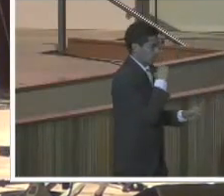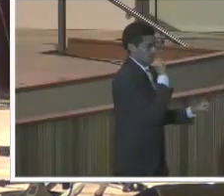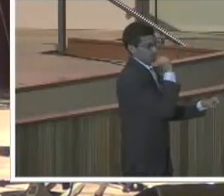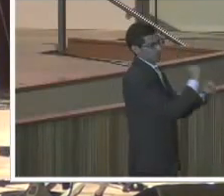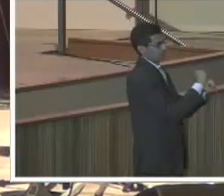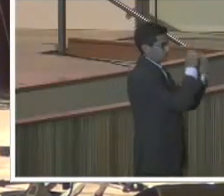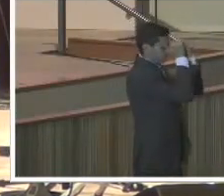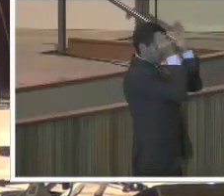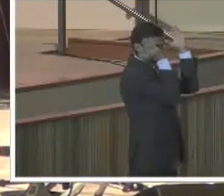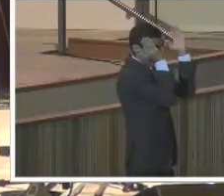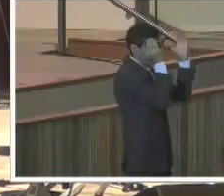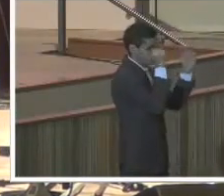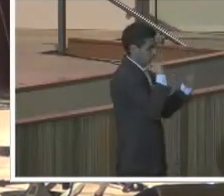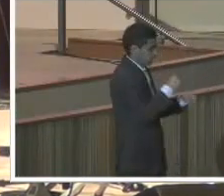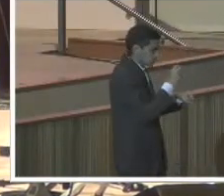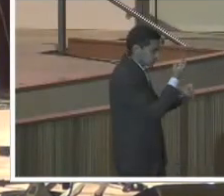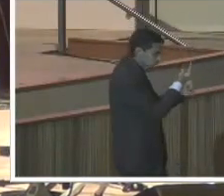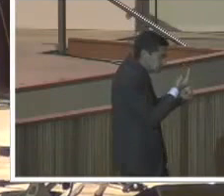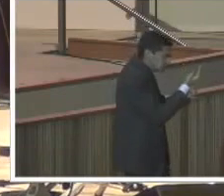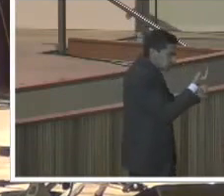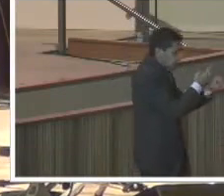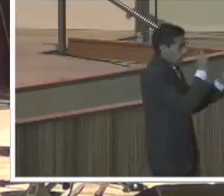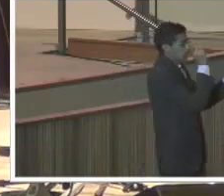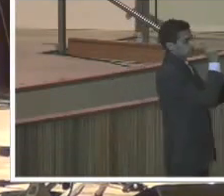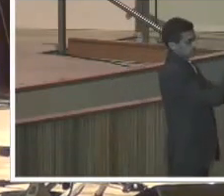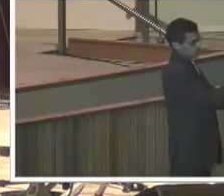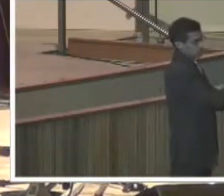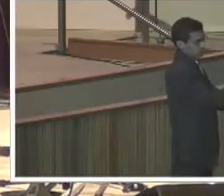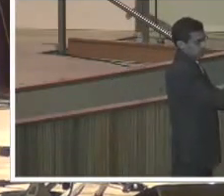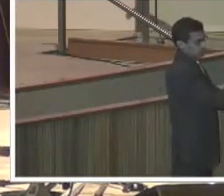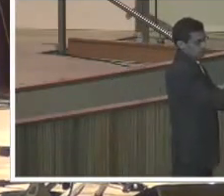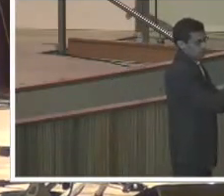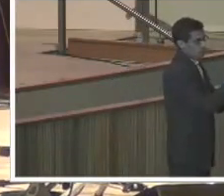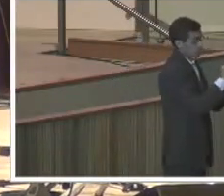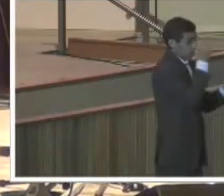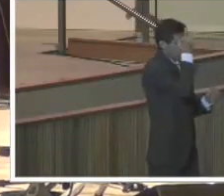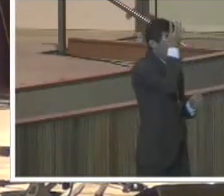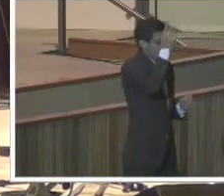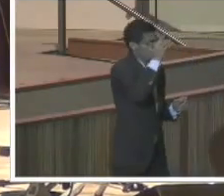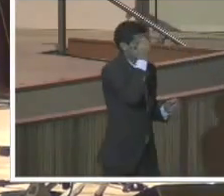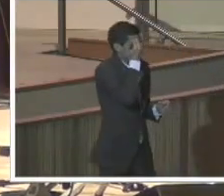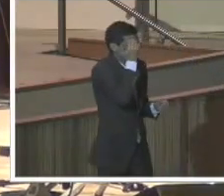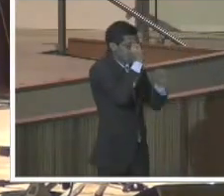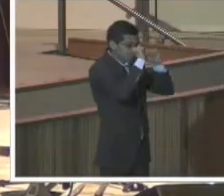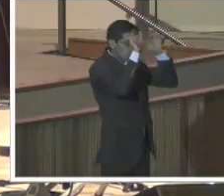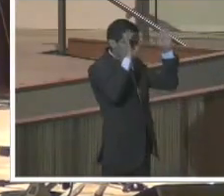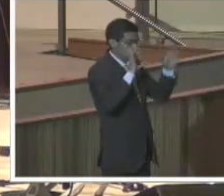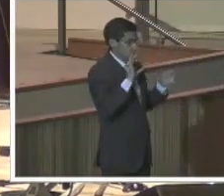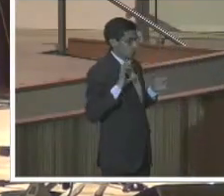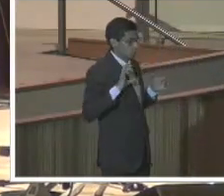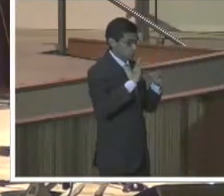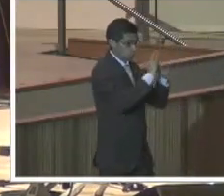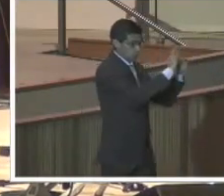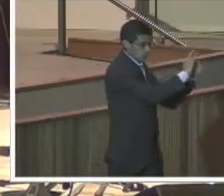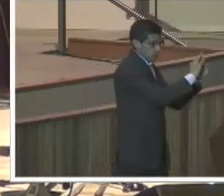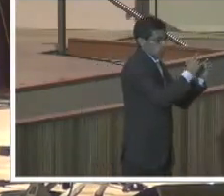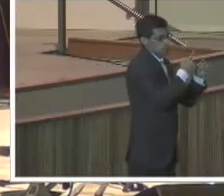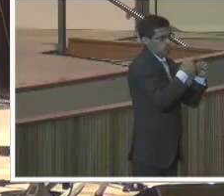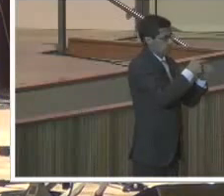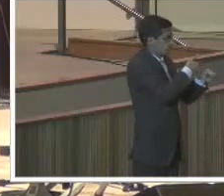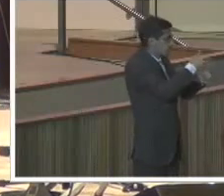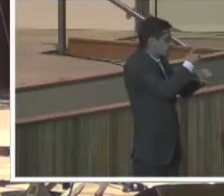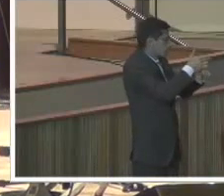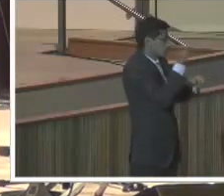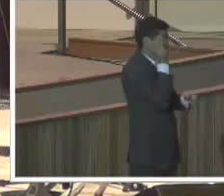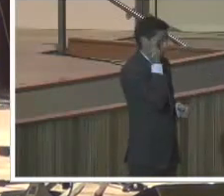Isso era uma coisa muito fácil de se entender naquele contexto, porque era uma prática comum,